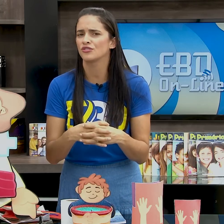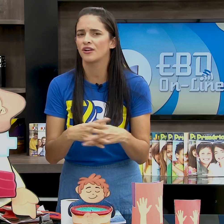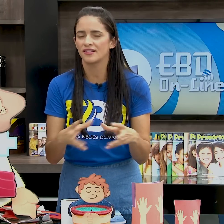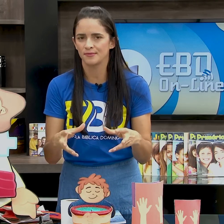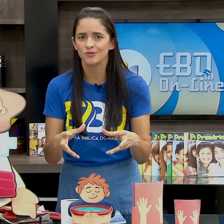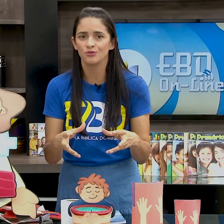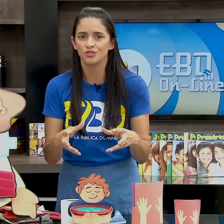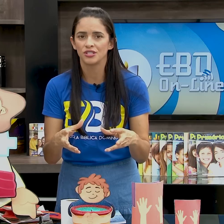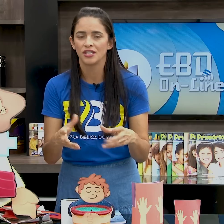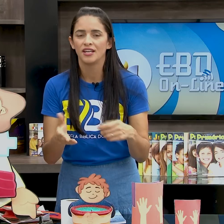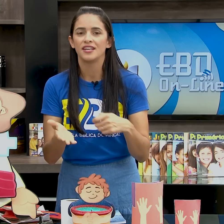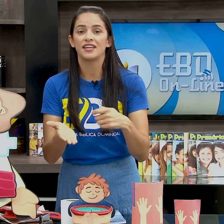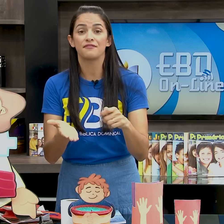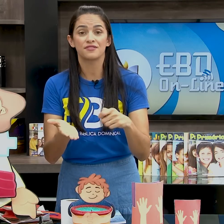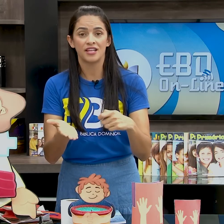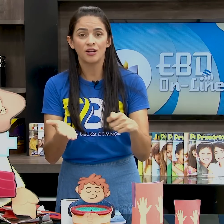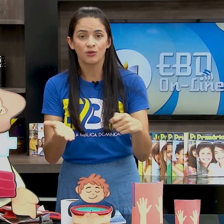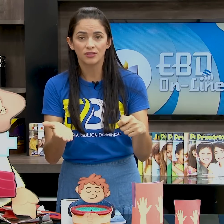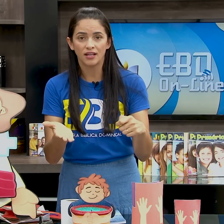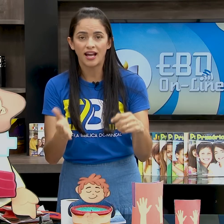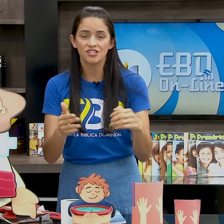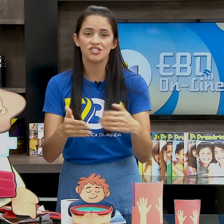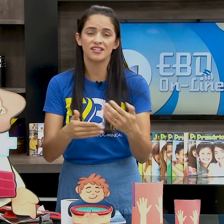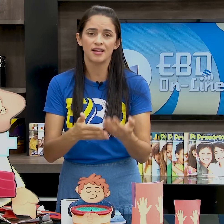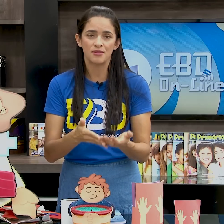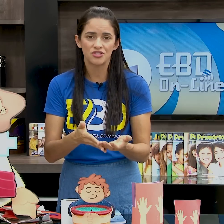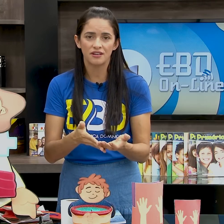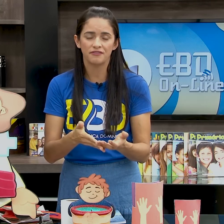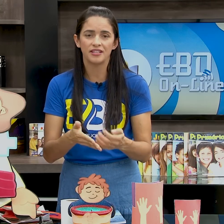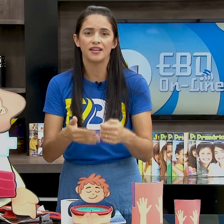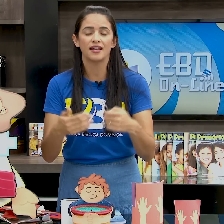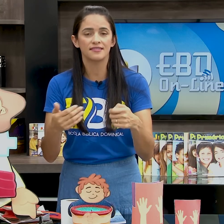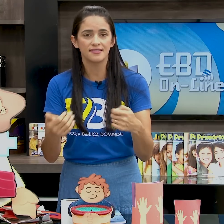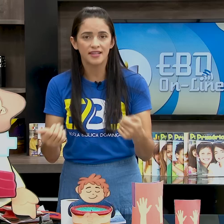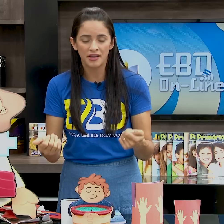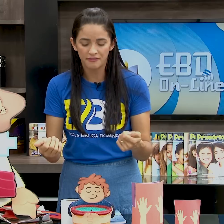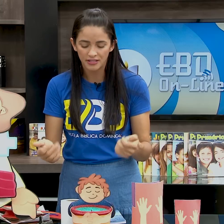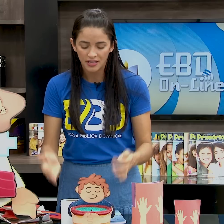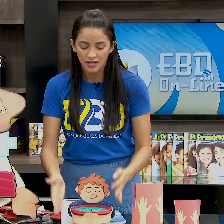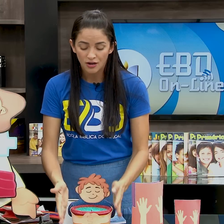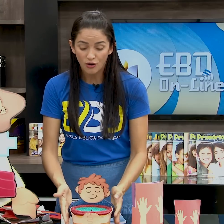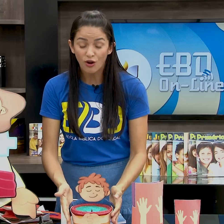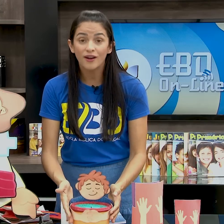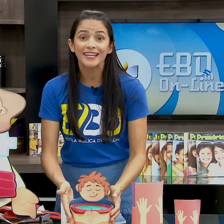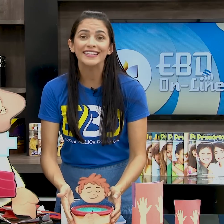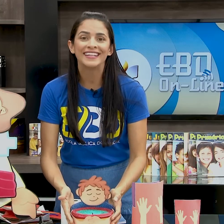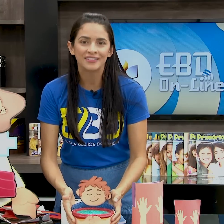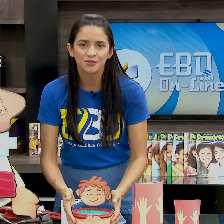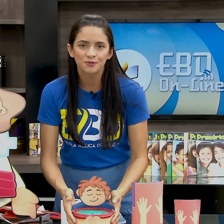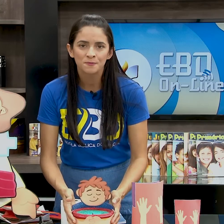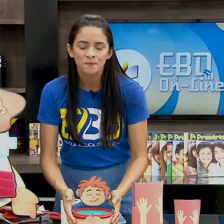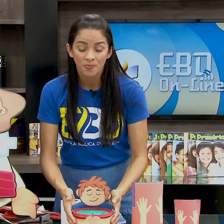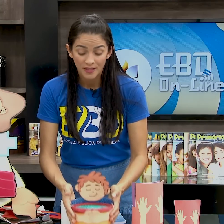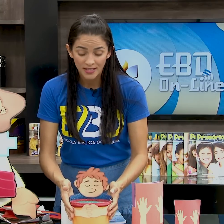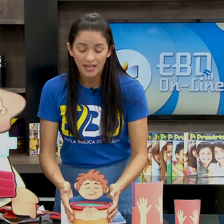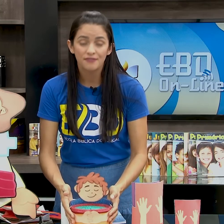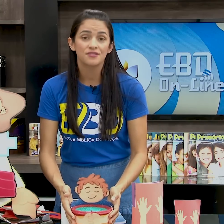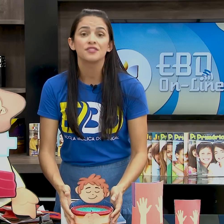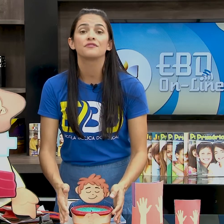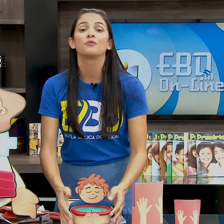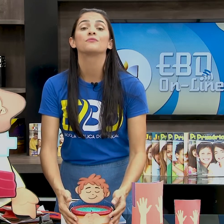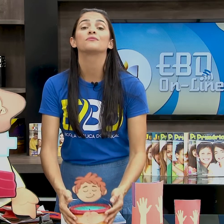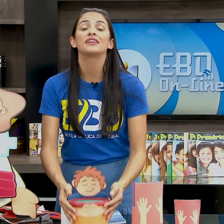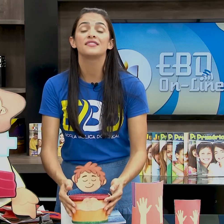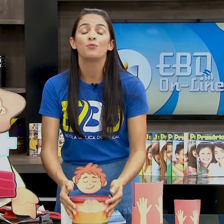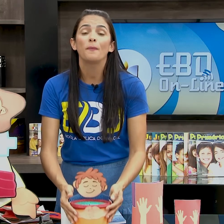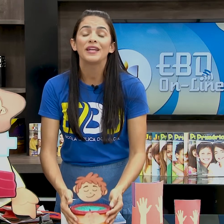gostaria que nós orássemos hoje E aí você anota acho que já sabem escrever elas escrevem coloca aqui dentro e aí